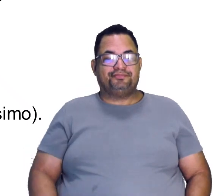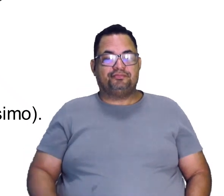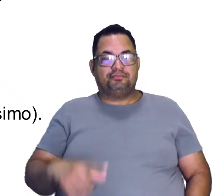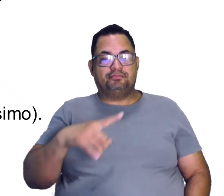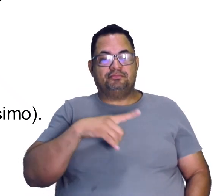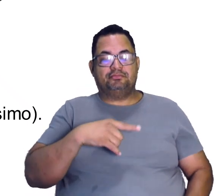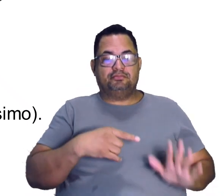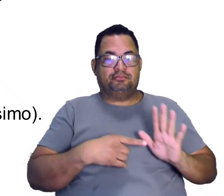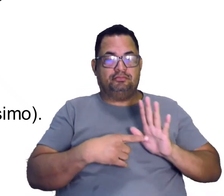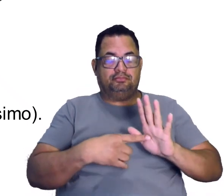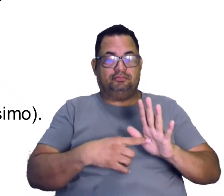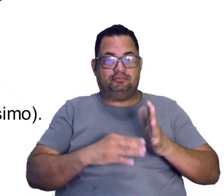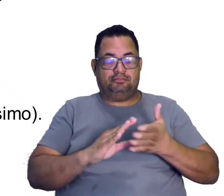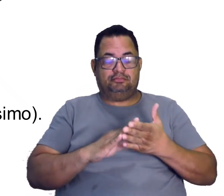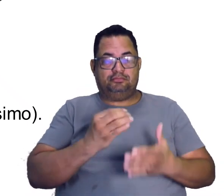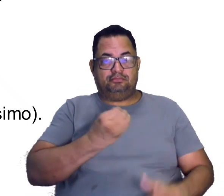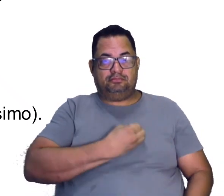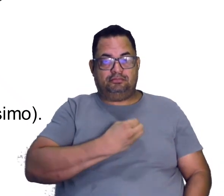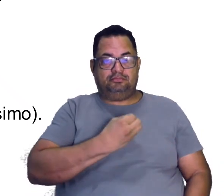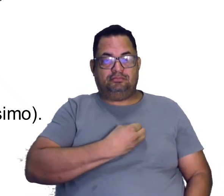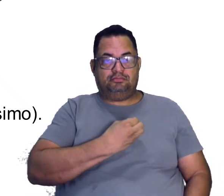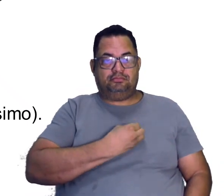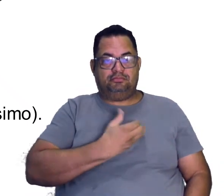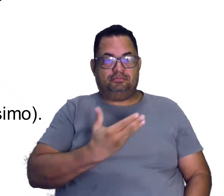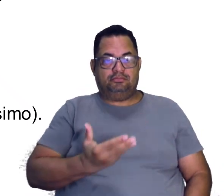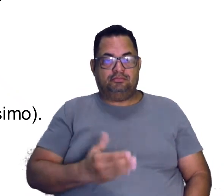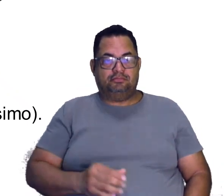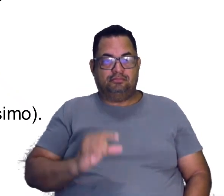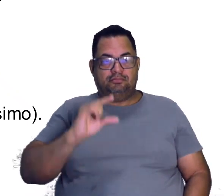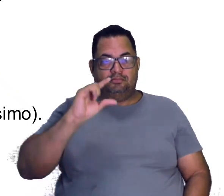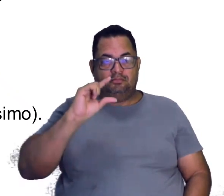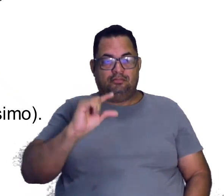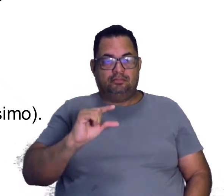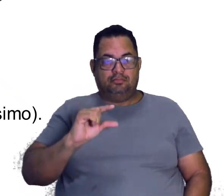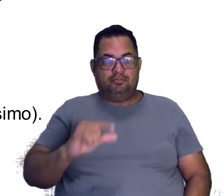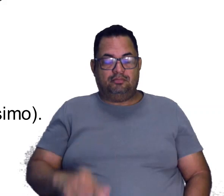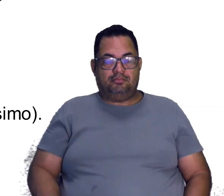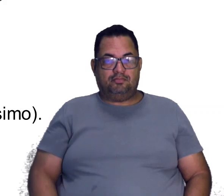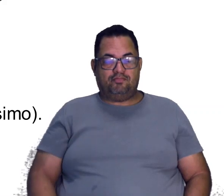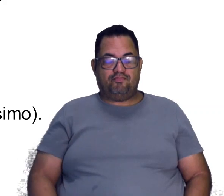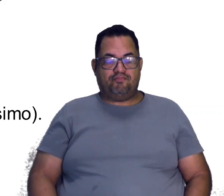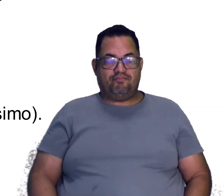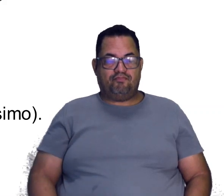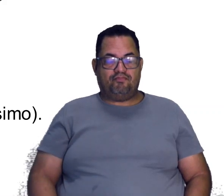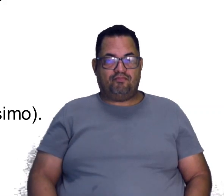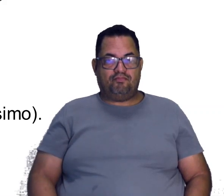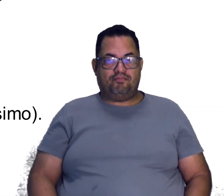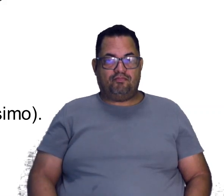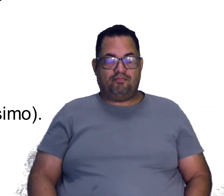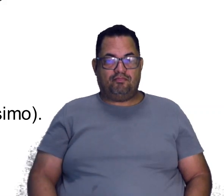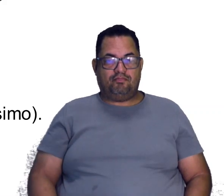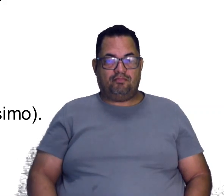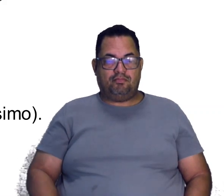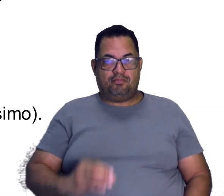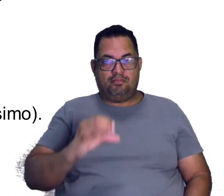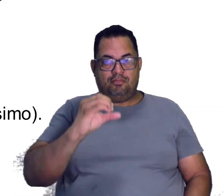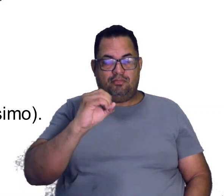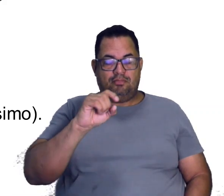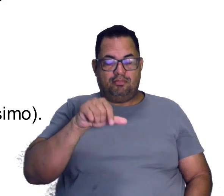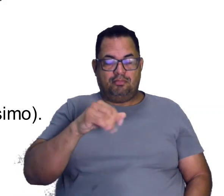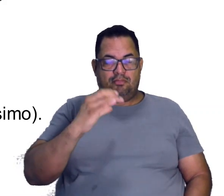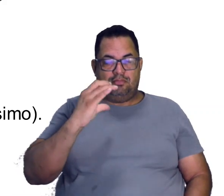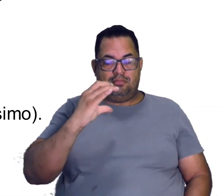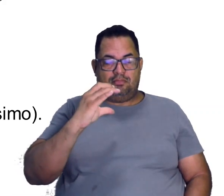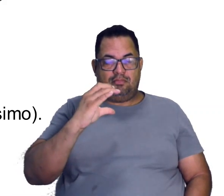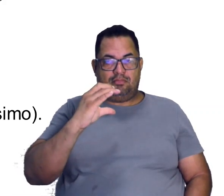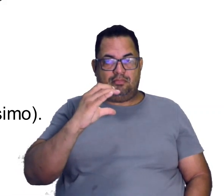estou representando um número relativamente pequeno, 5 centésimos de milésimo.